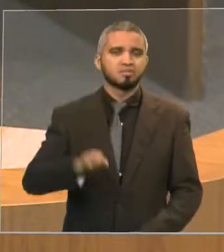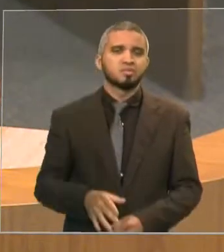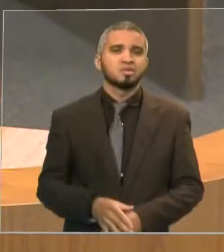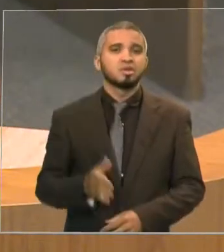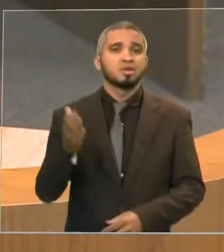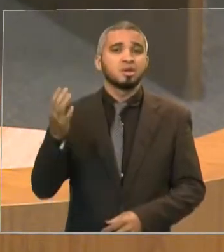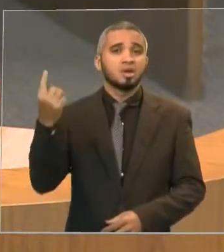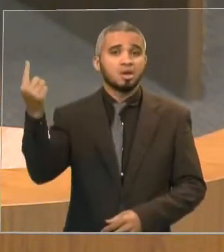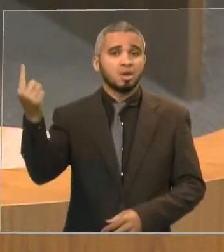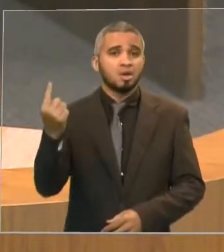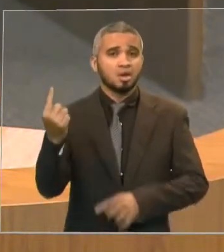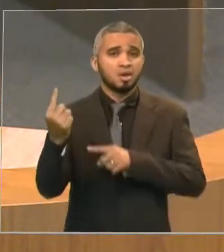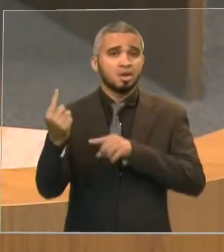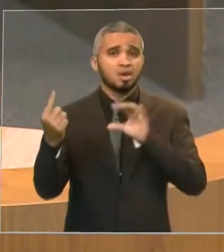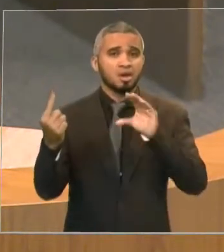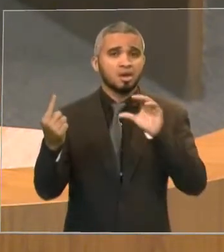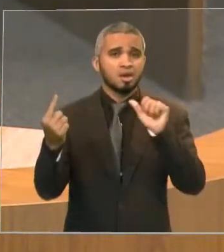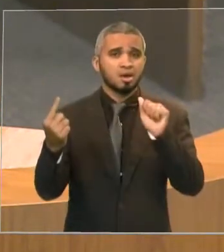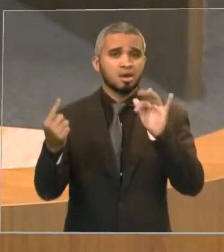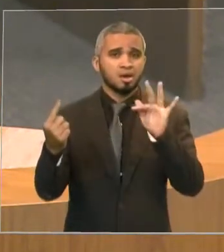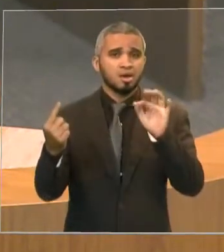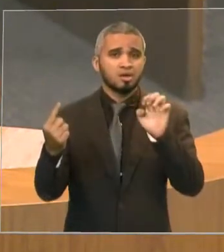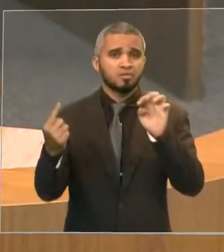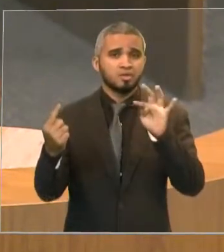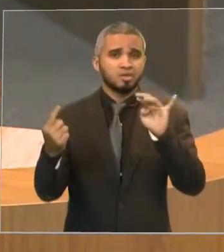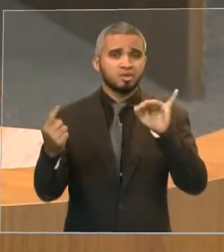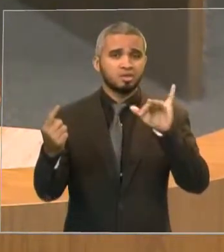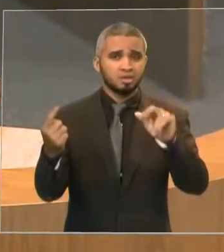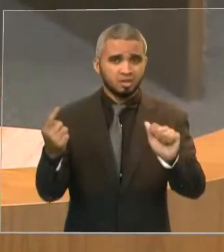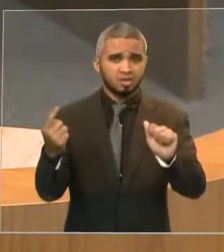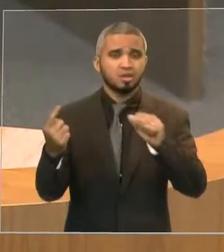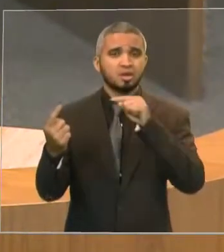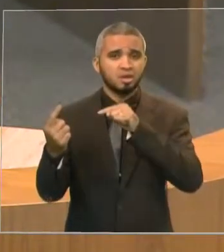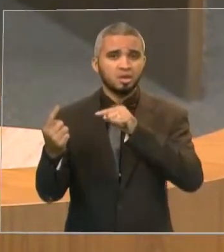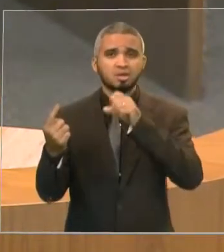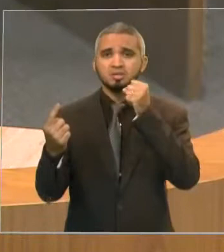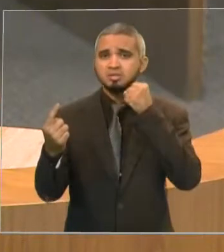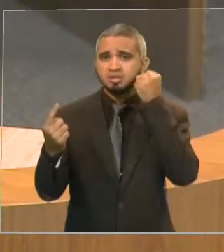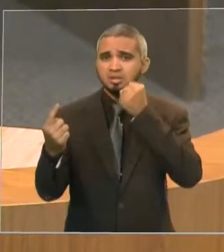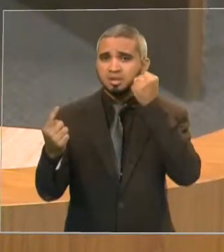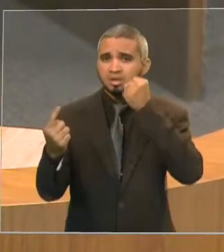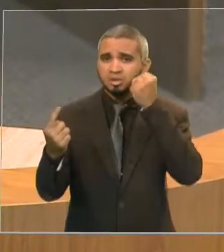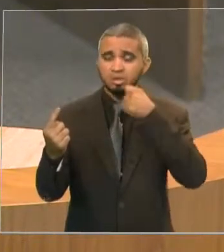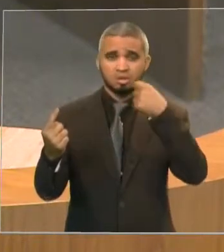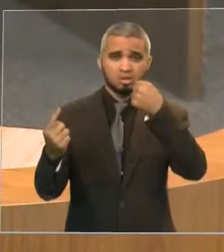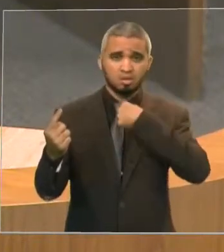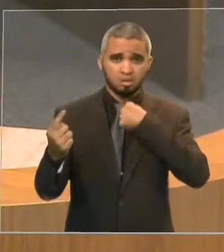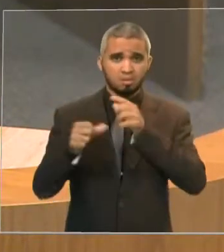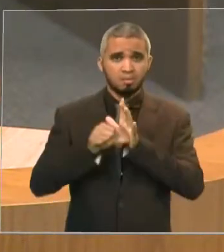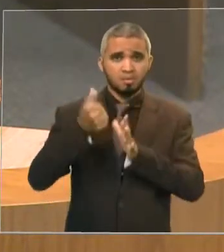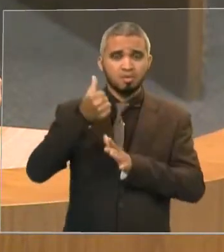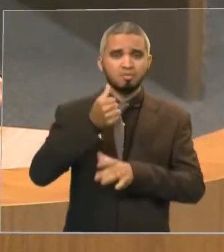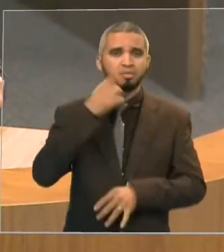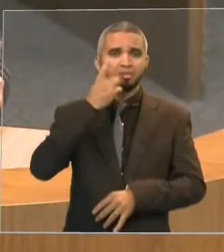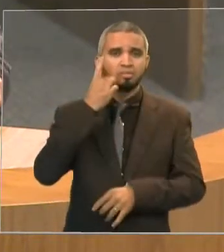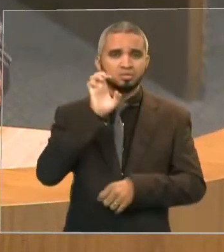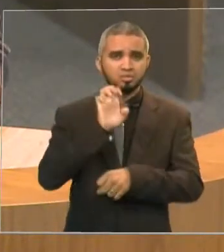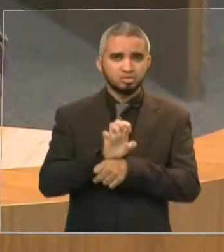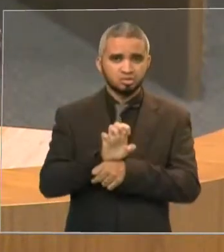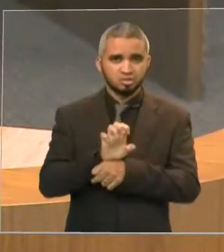Cafeteira, candidato a senador, e eu, candidata a deputada estadual, e